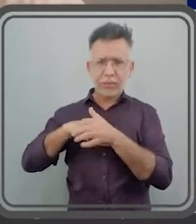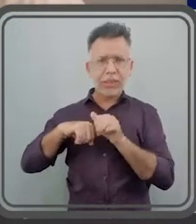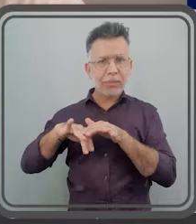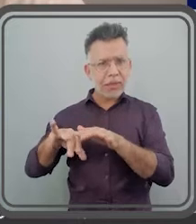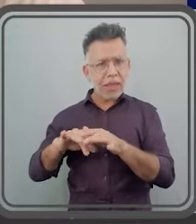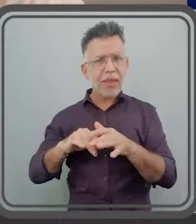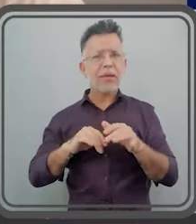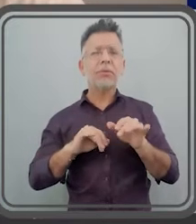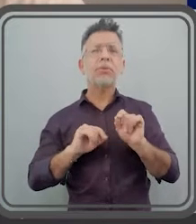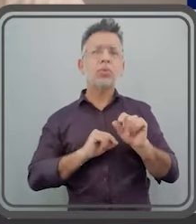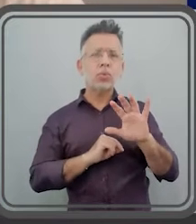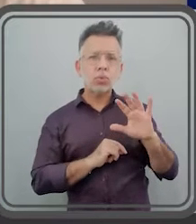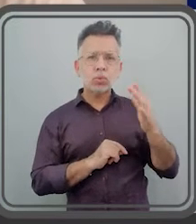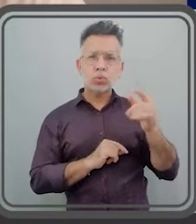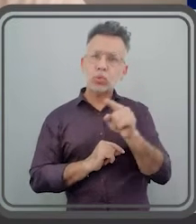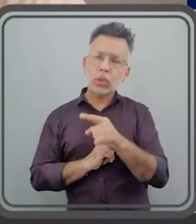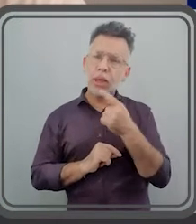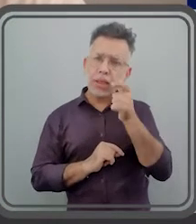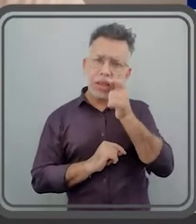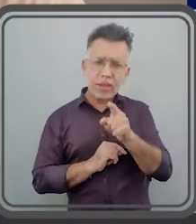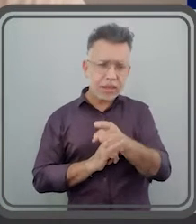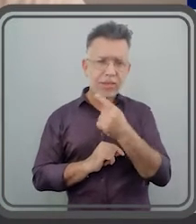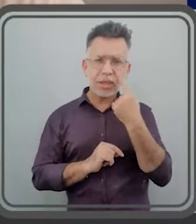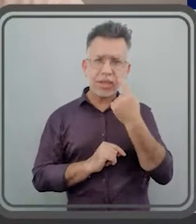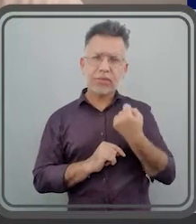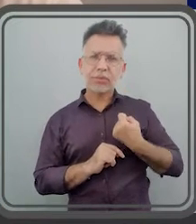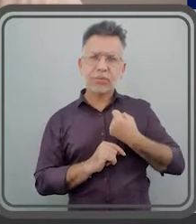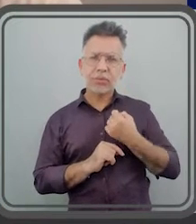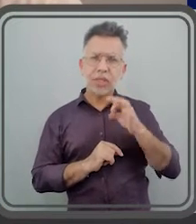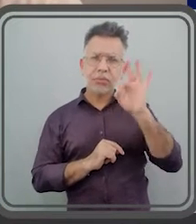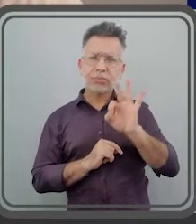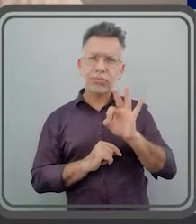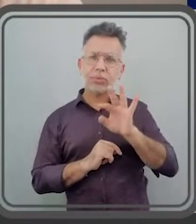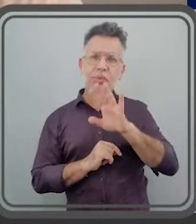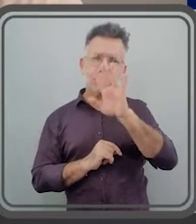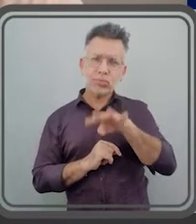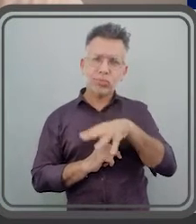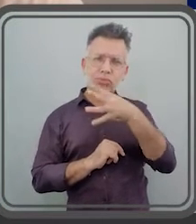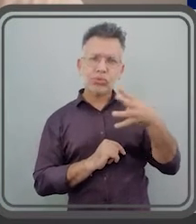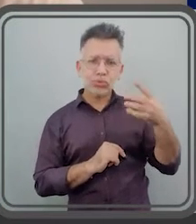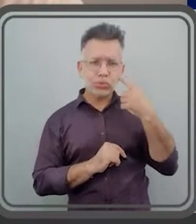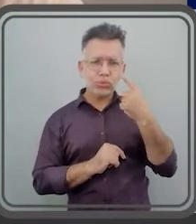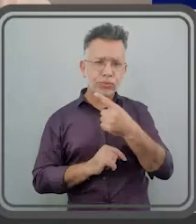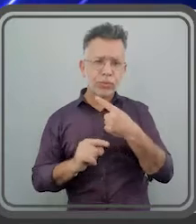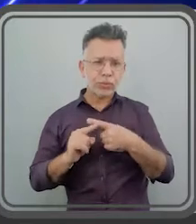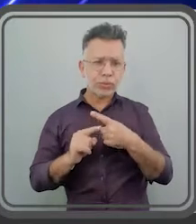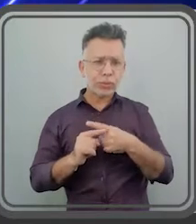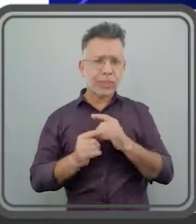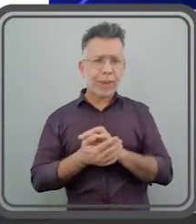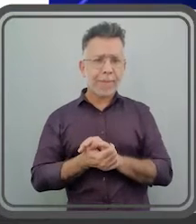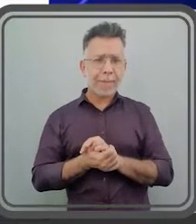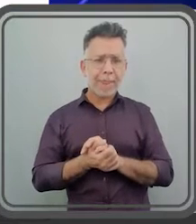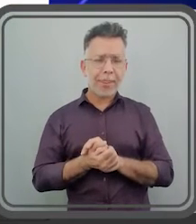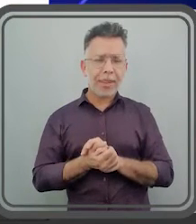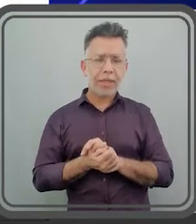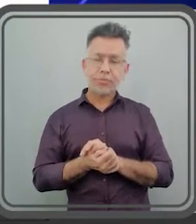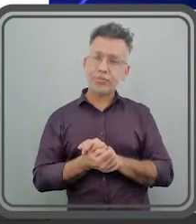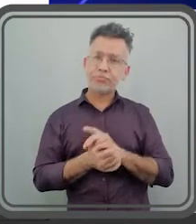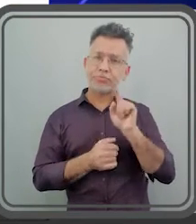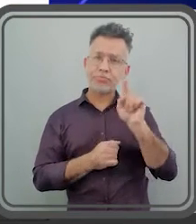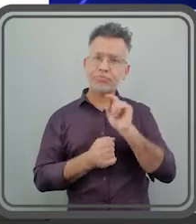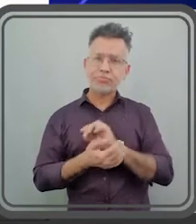buscas até um ponto interessante da gente olhar revoluções porque vamos lá